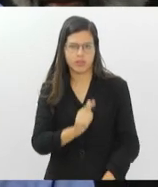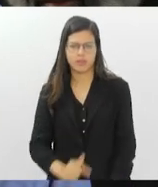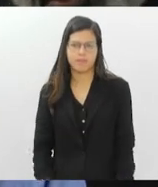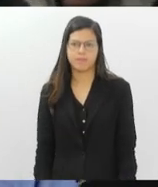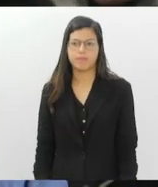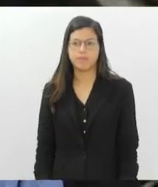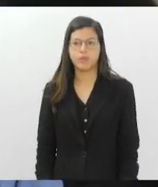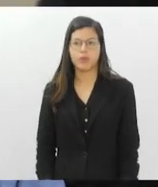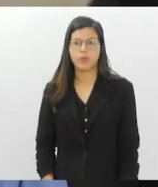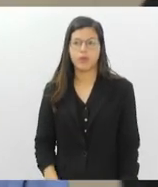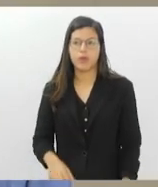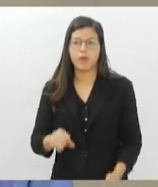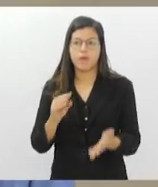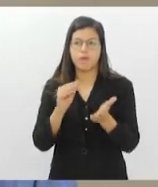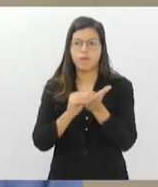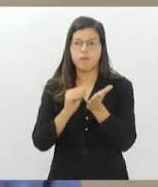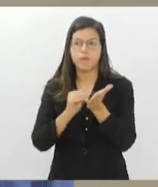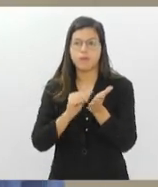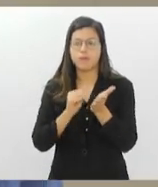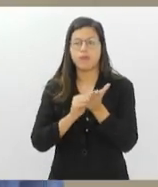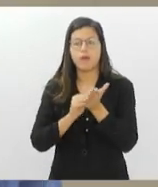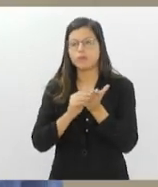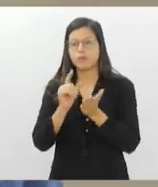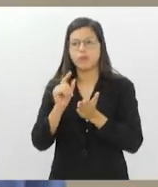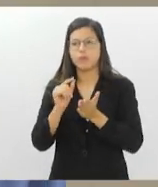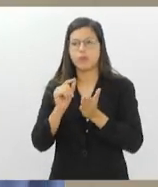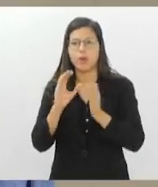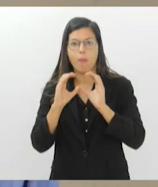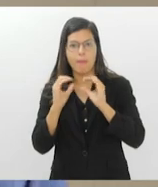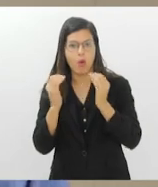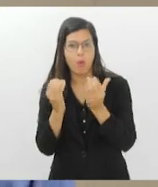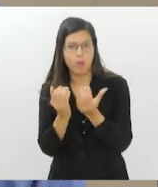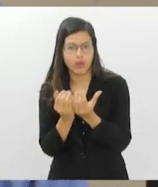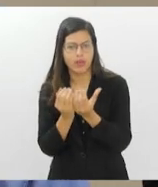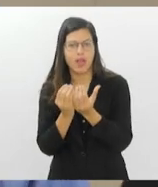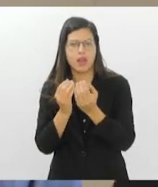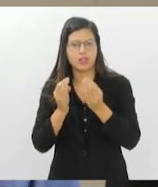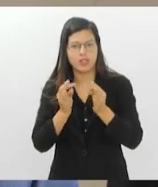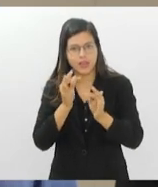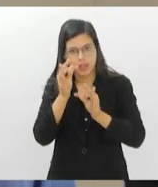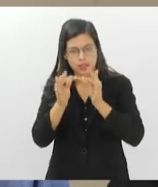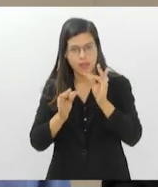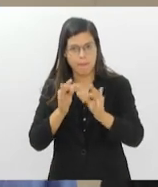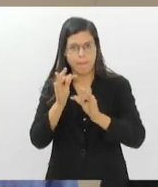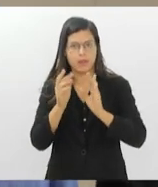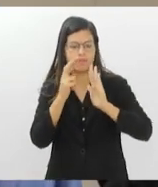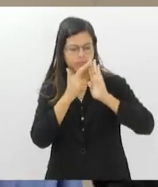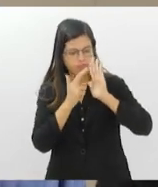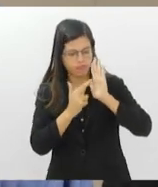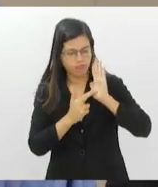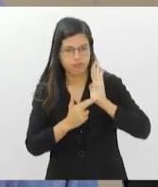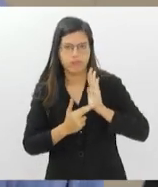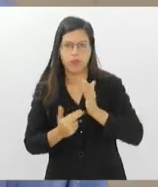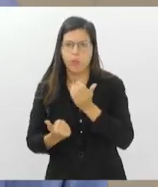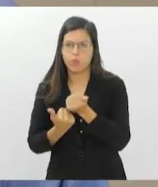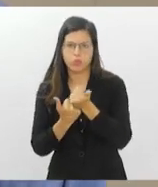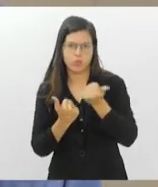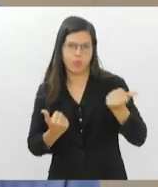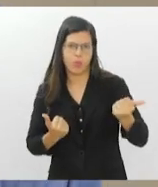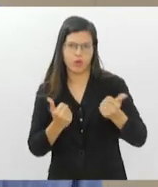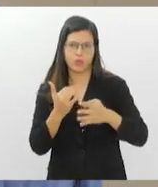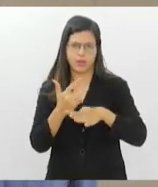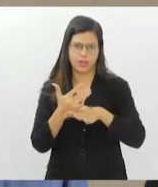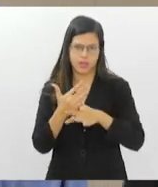pega realmente é uma falta de uma comunidade terapêutica que realmente esteja regulamentada e que dê um suporte melhor para o município.